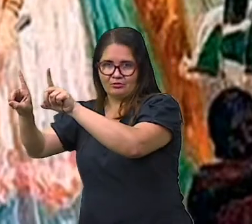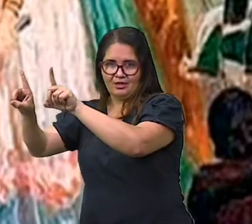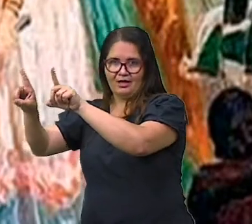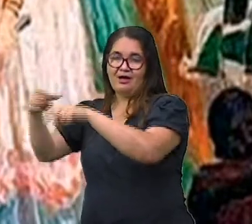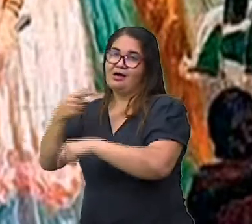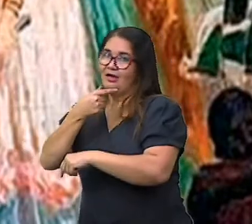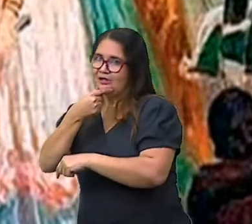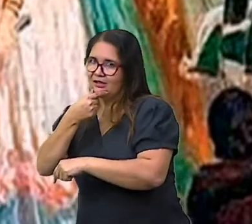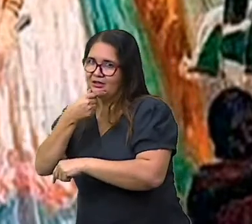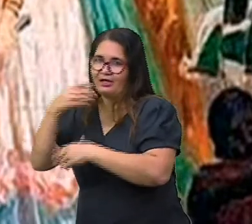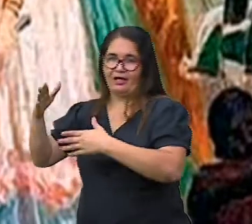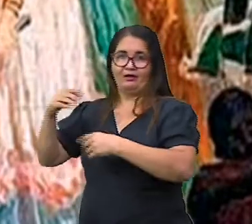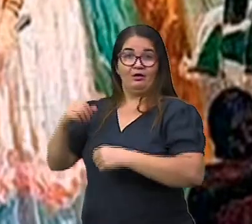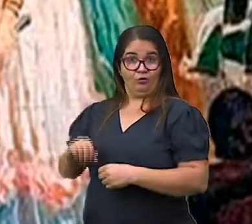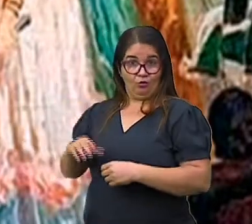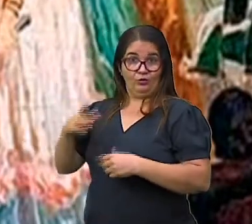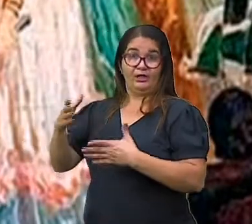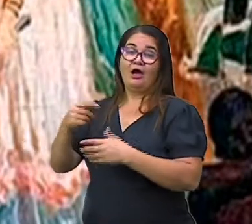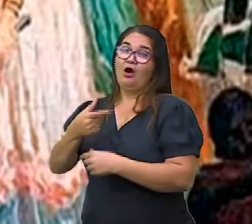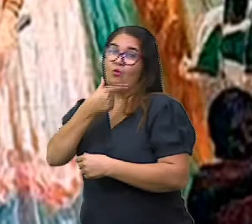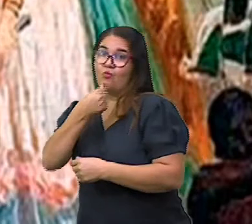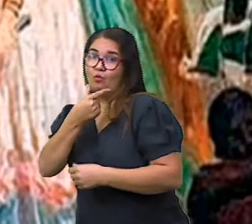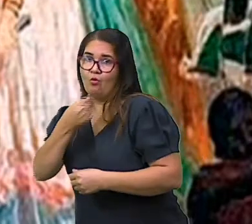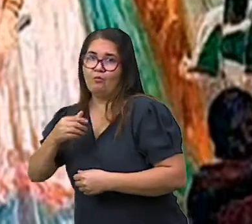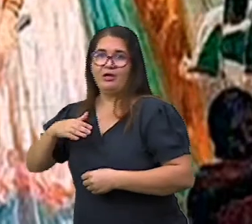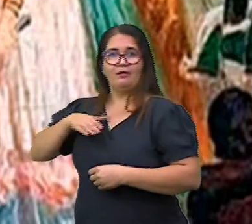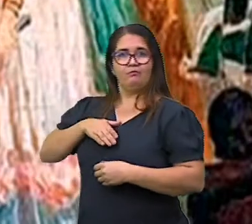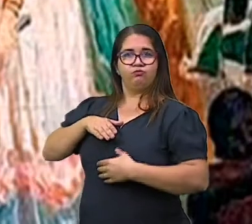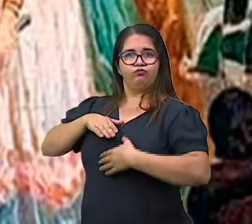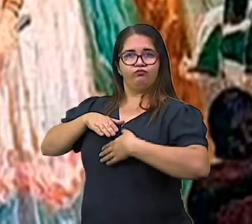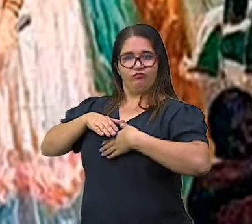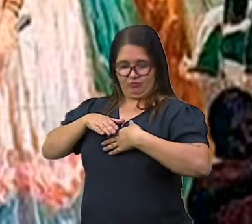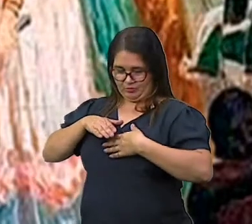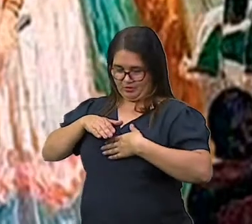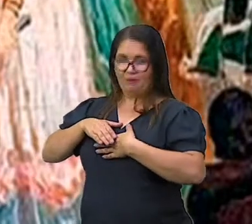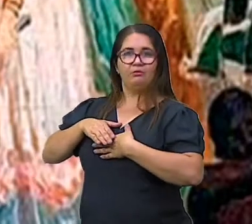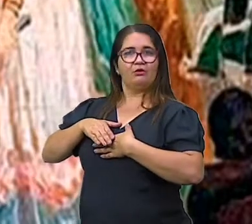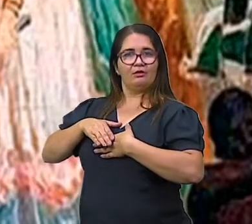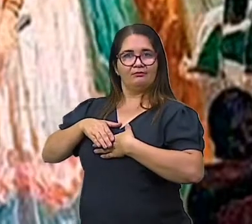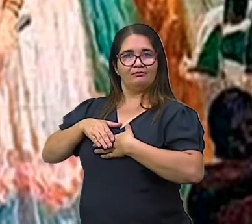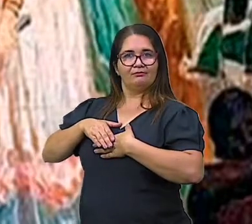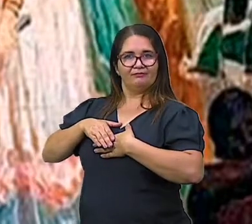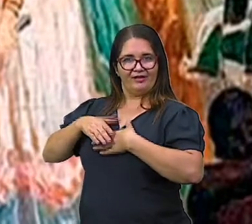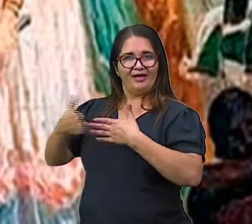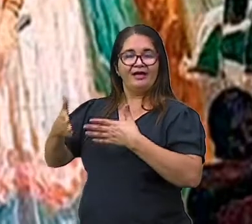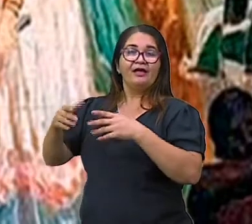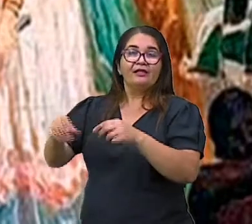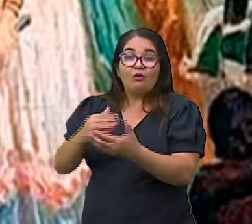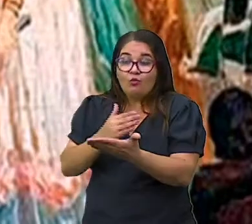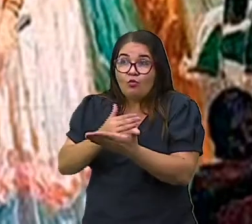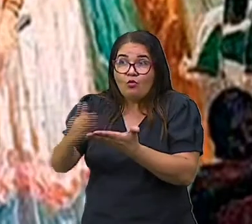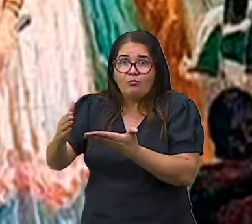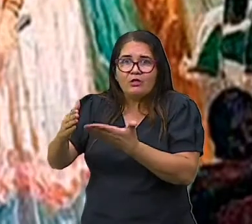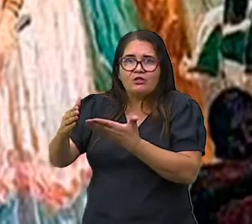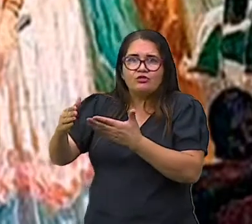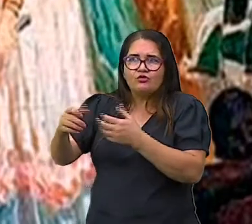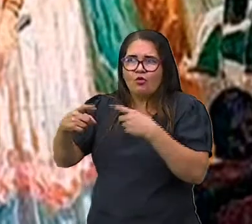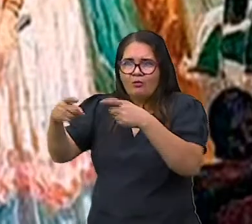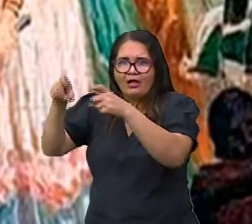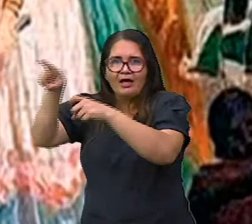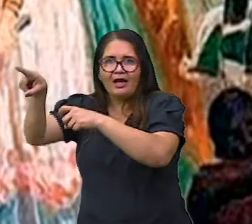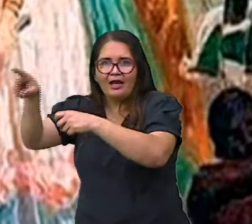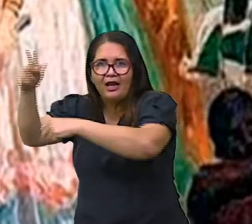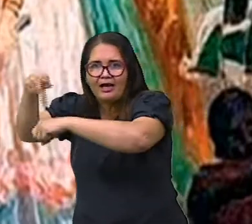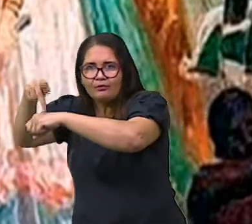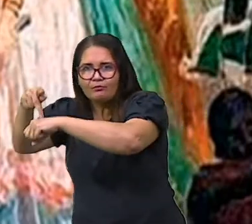de transformações que colocaram o Brasil em um novo patamar, responsável por